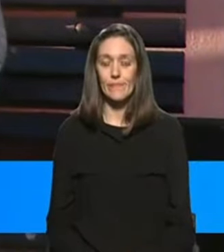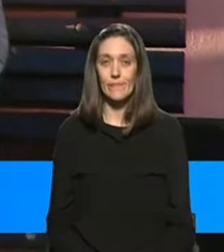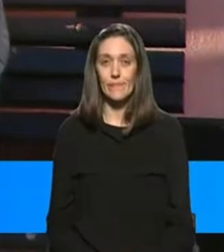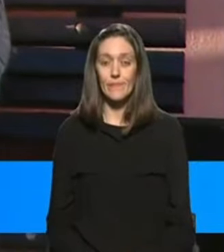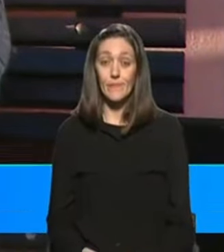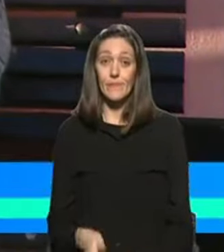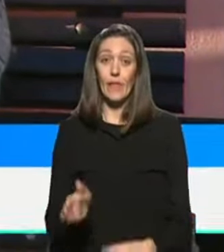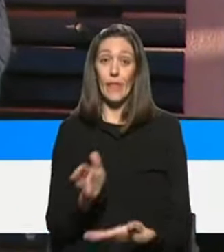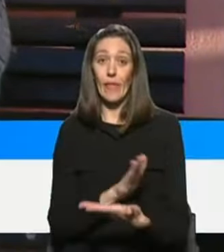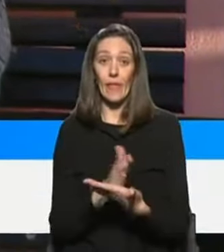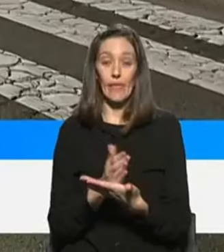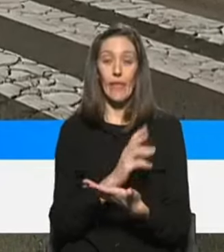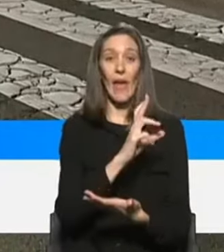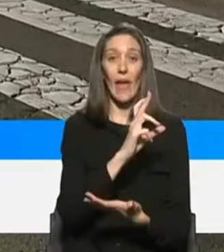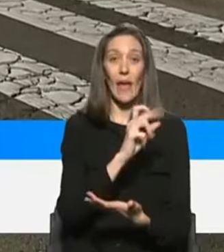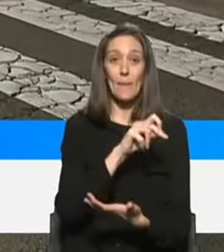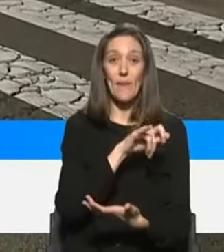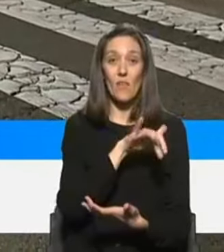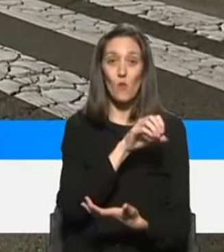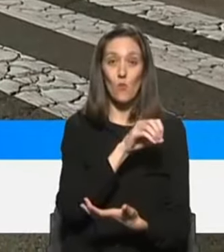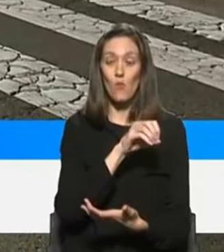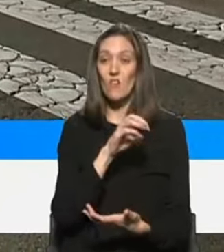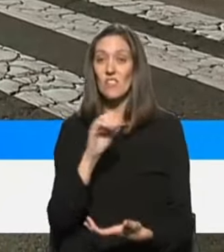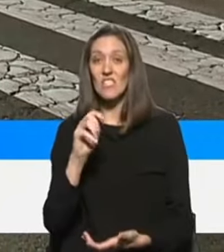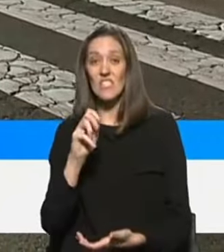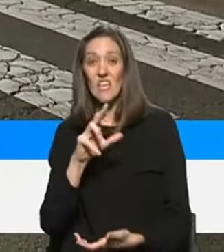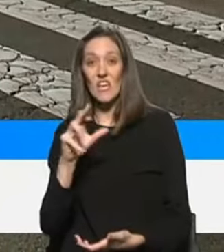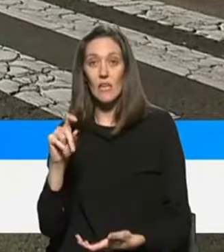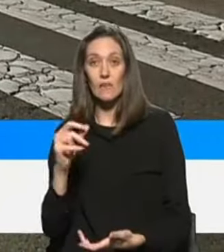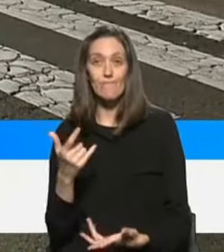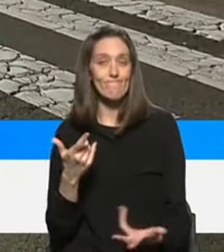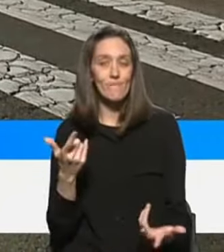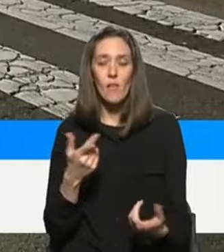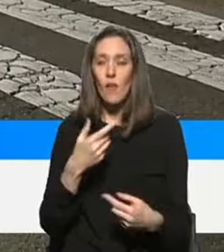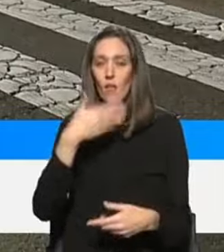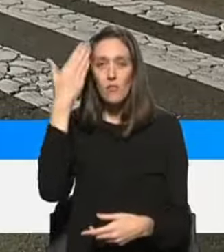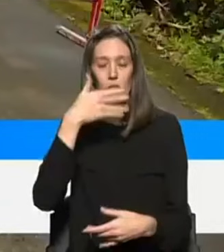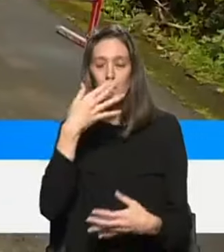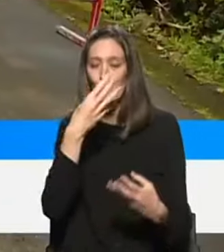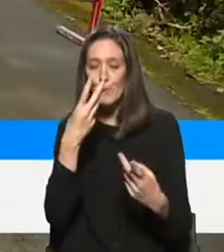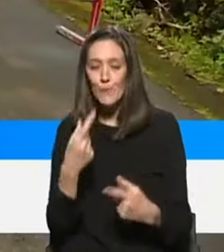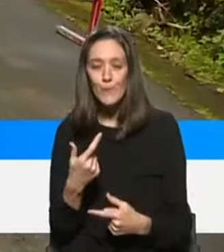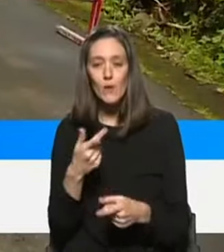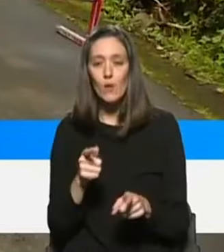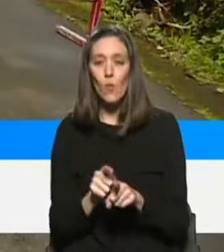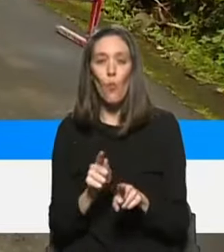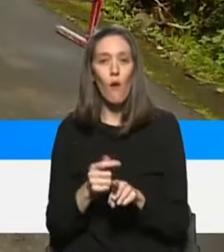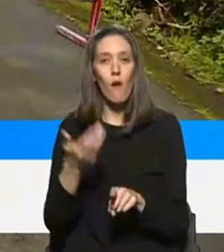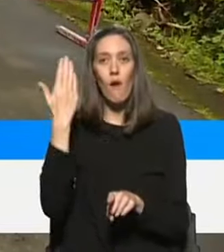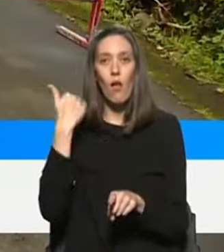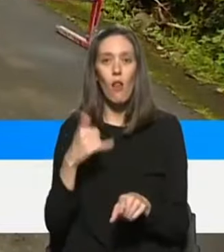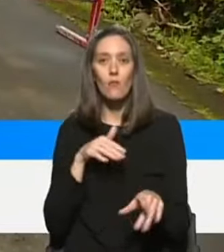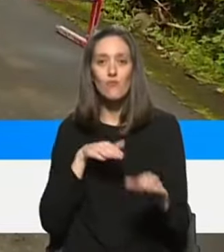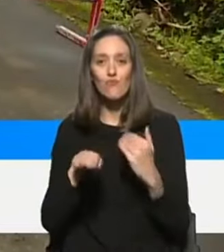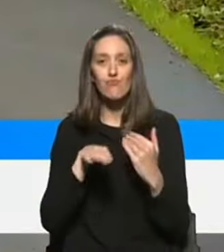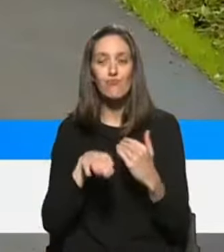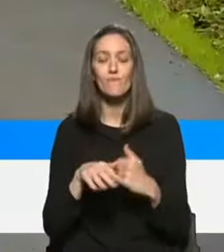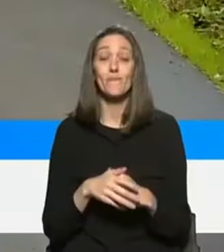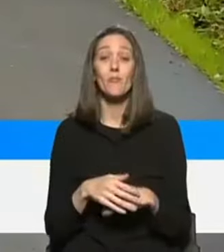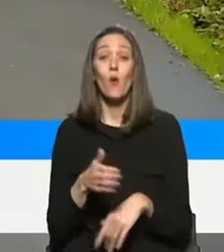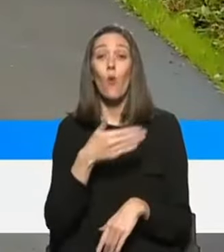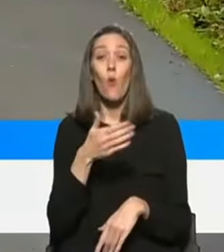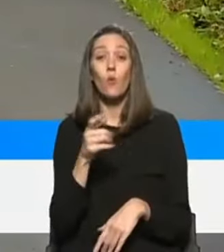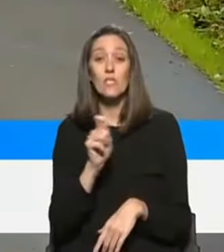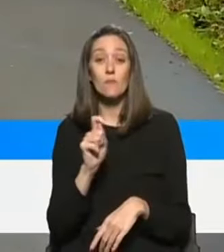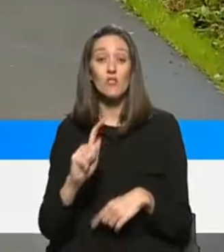Entre o Raminho e a Serreta, contam-se os dias para ver o trânsito voltar ao que era de antes. 11 meses depois do sismo, que